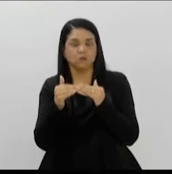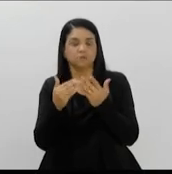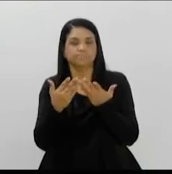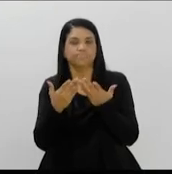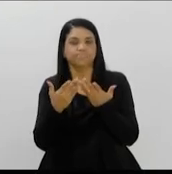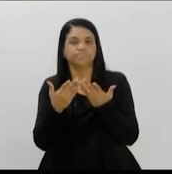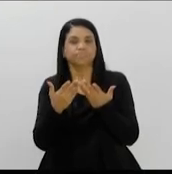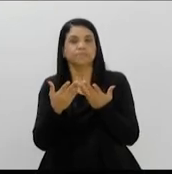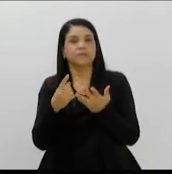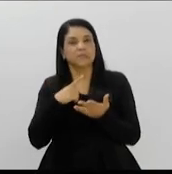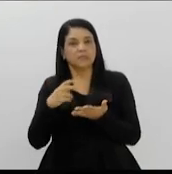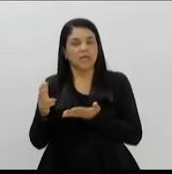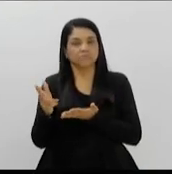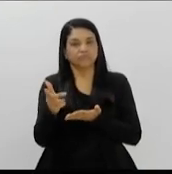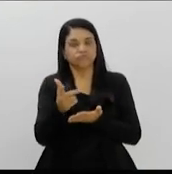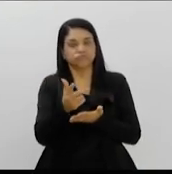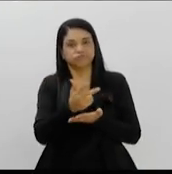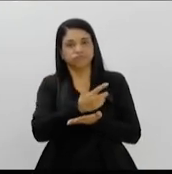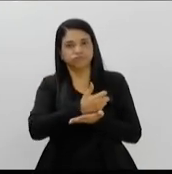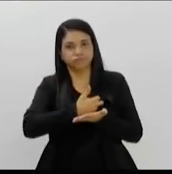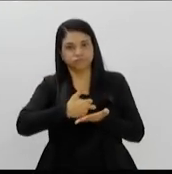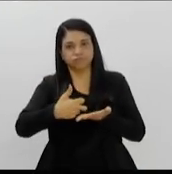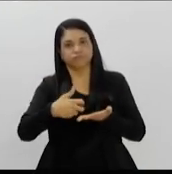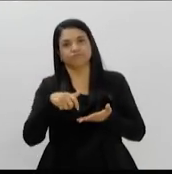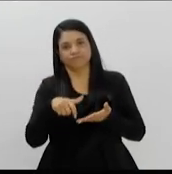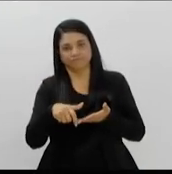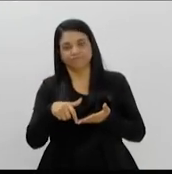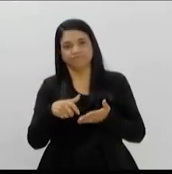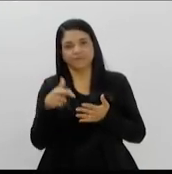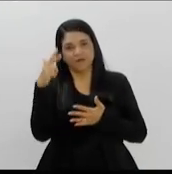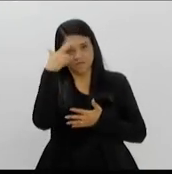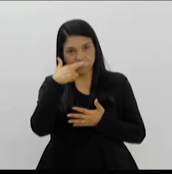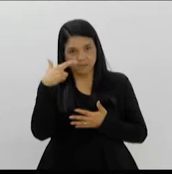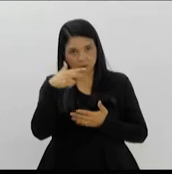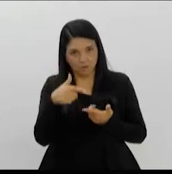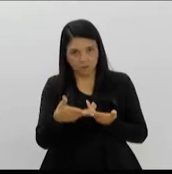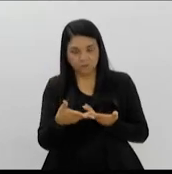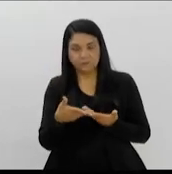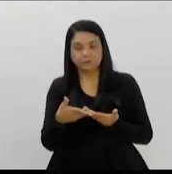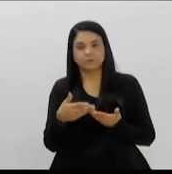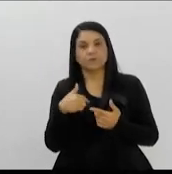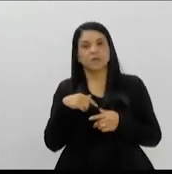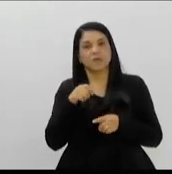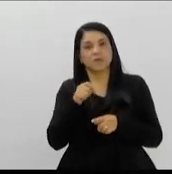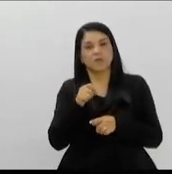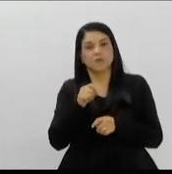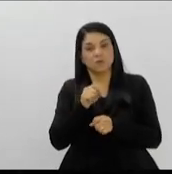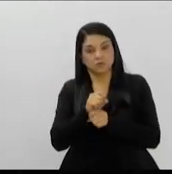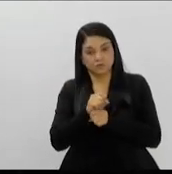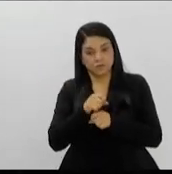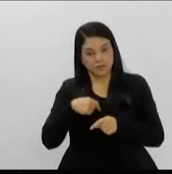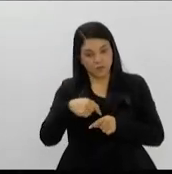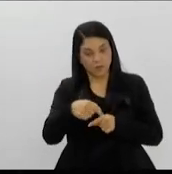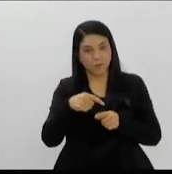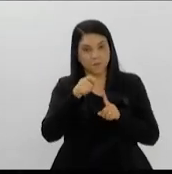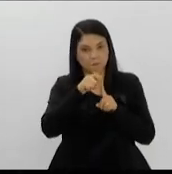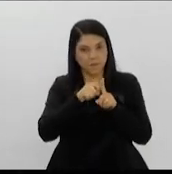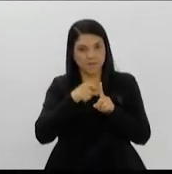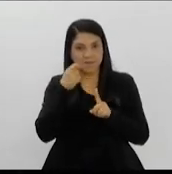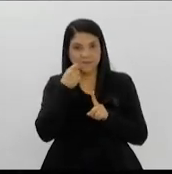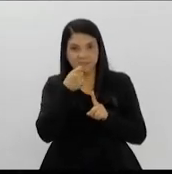estão em regime de recuperação fiscal. Então, espero que esse ano, esse mês de setembro